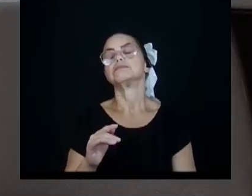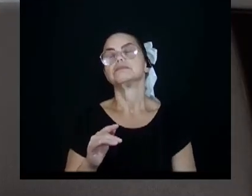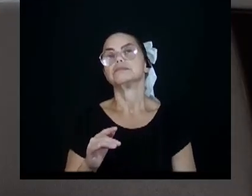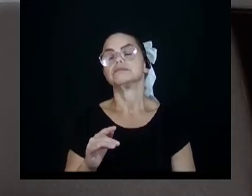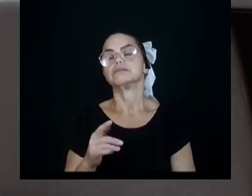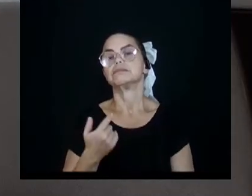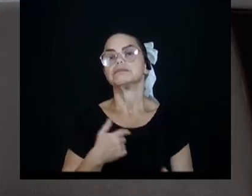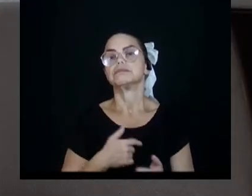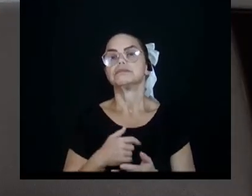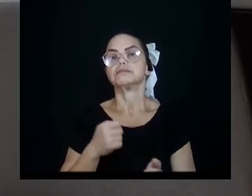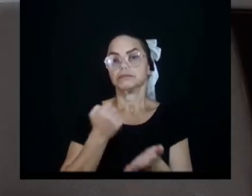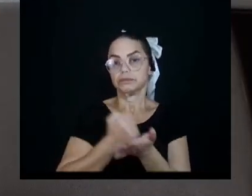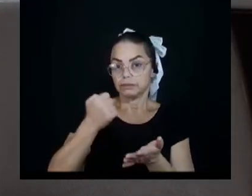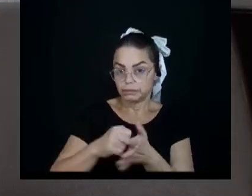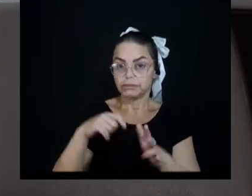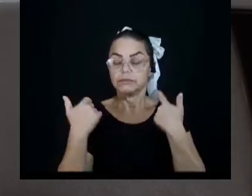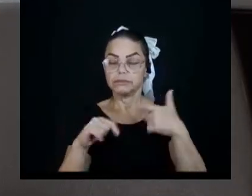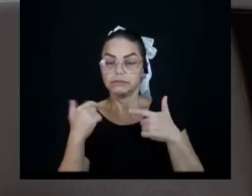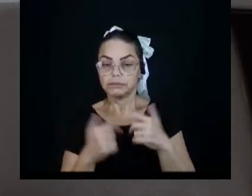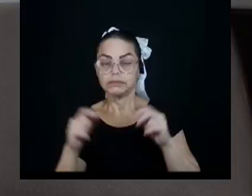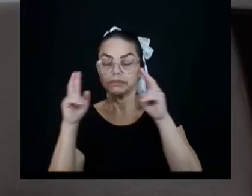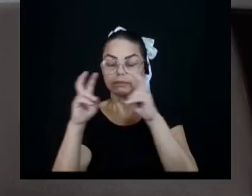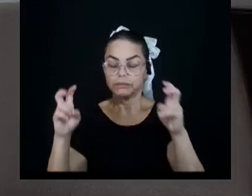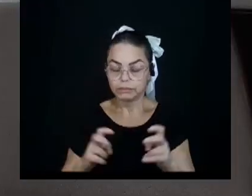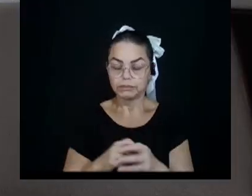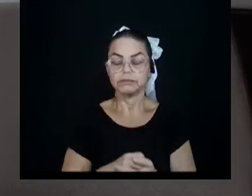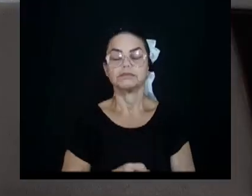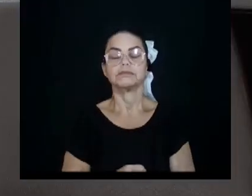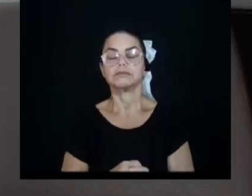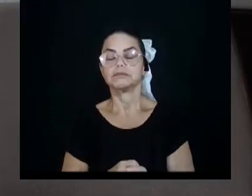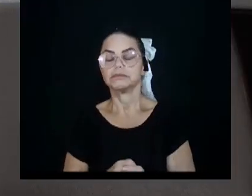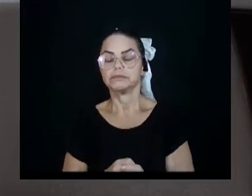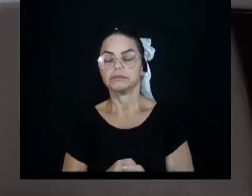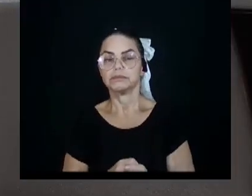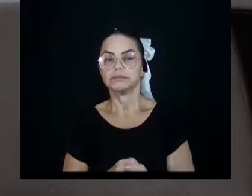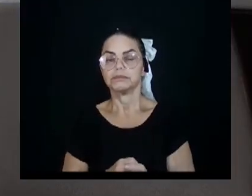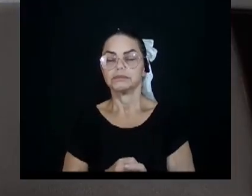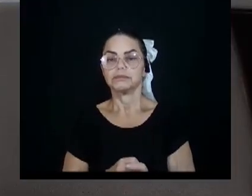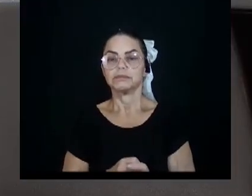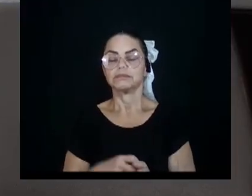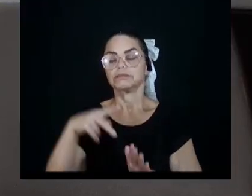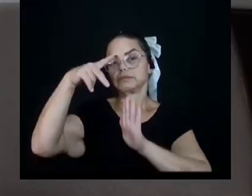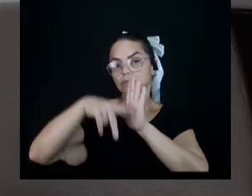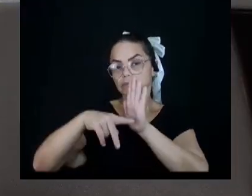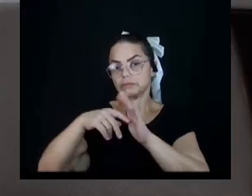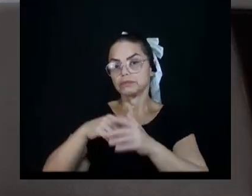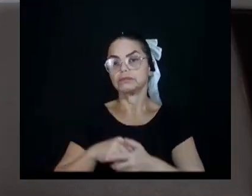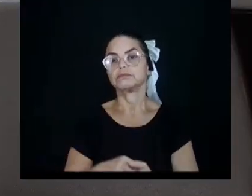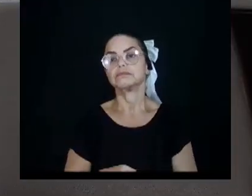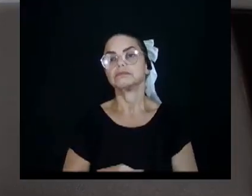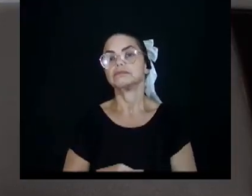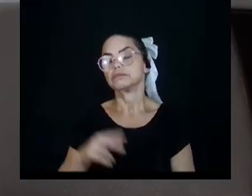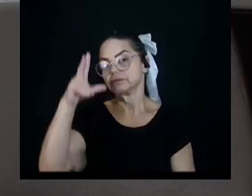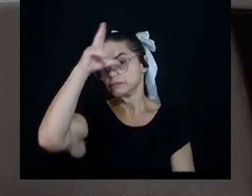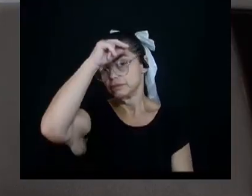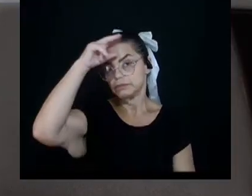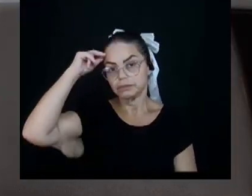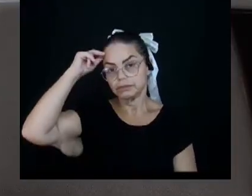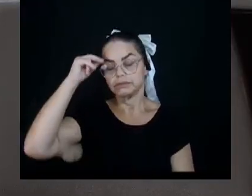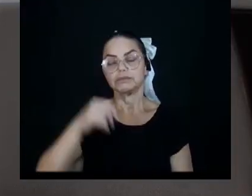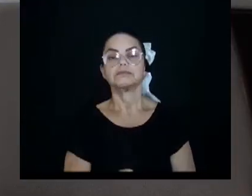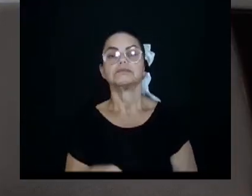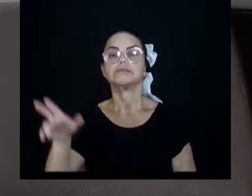falando um pouquinho sobre essa questão de um projeto, né, da prefeitura, que utiliza aí a